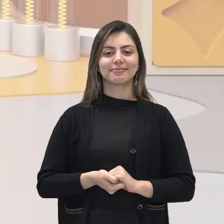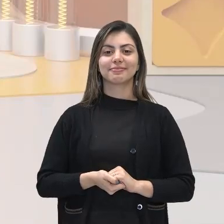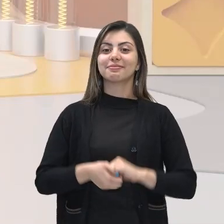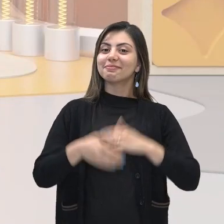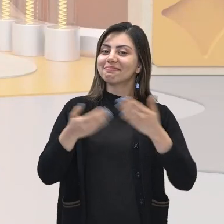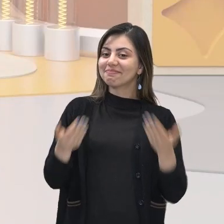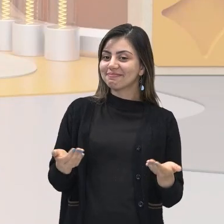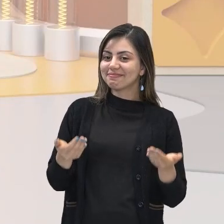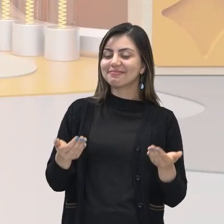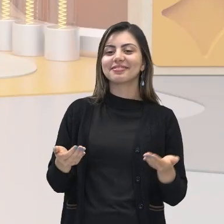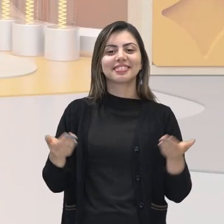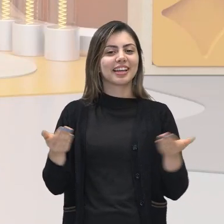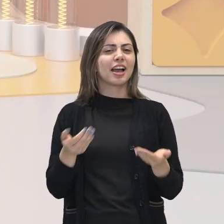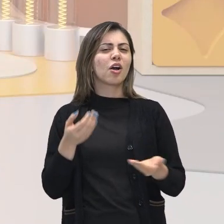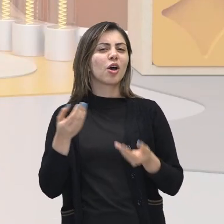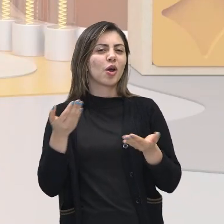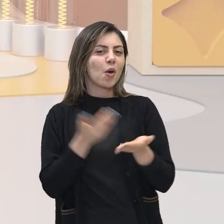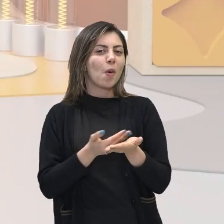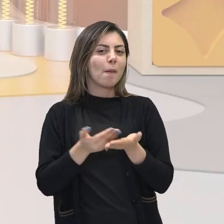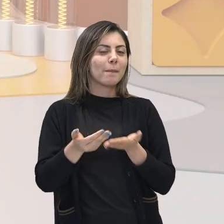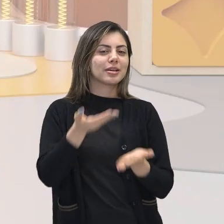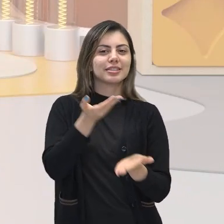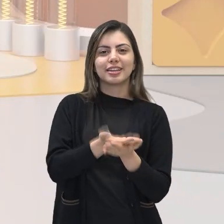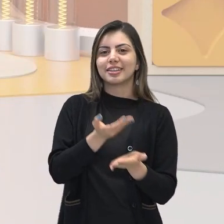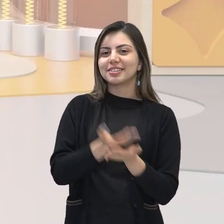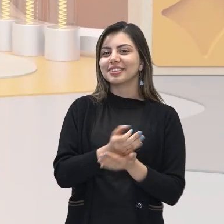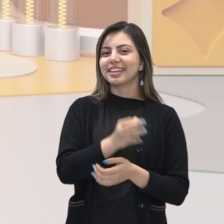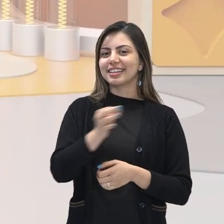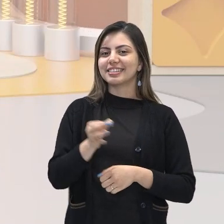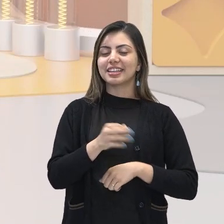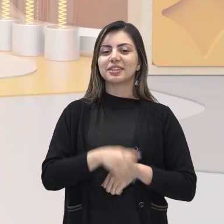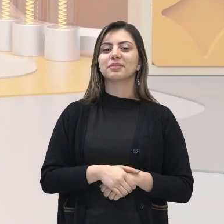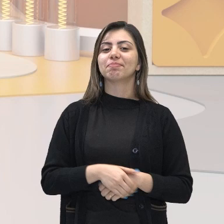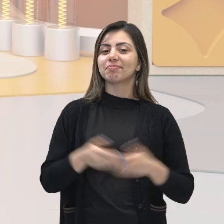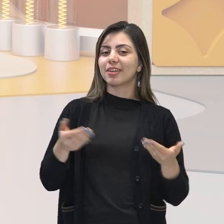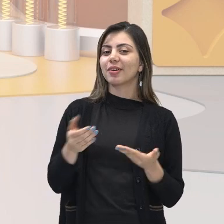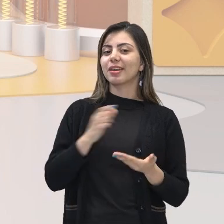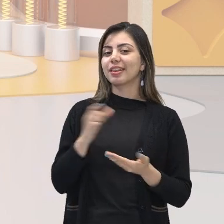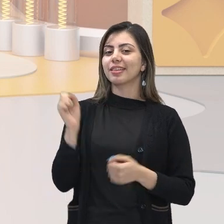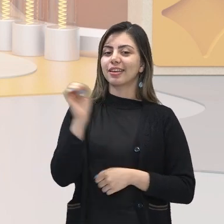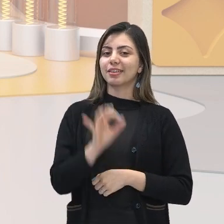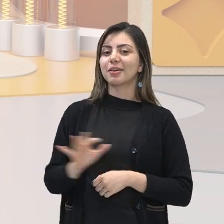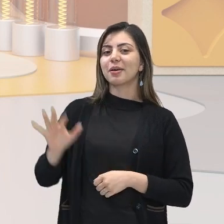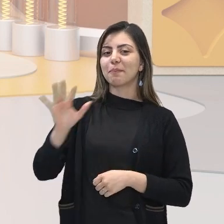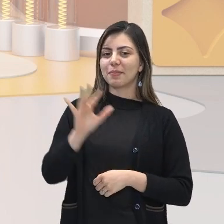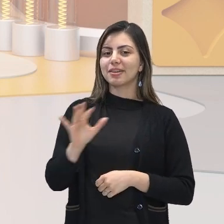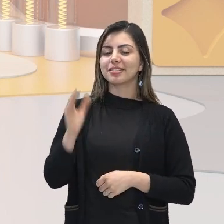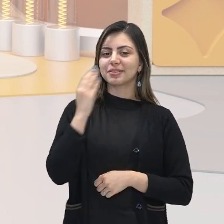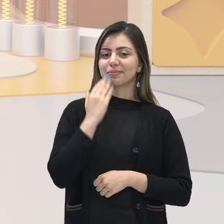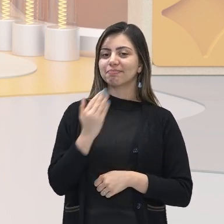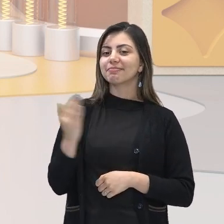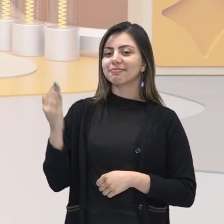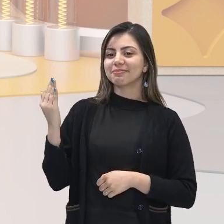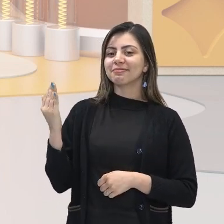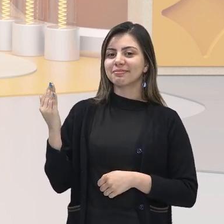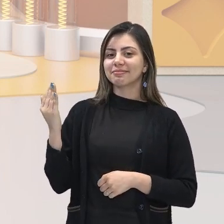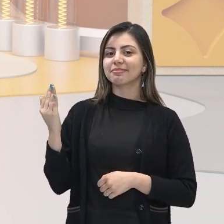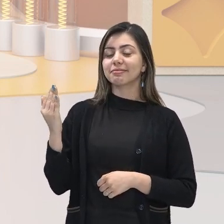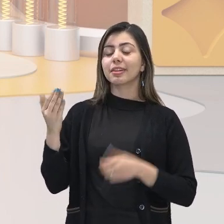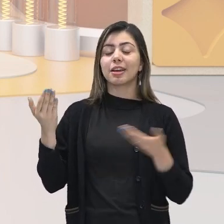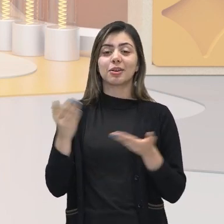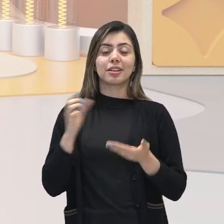Vamos para começar a nossa aula, eu tenho aqui para vocês algumas imagens que tratam sobre algumas das